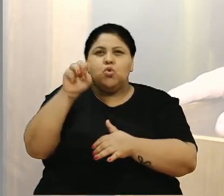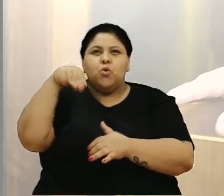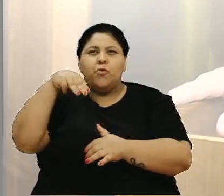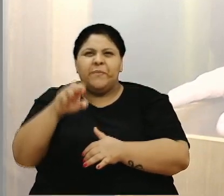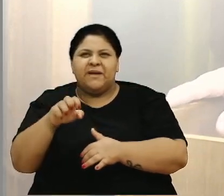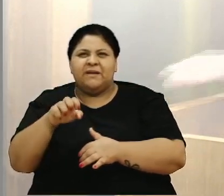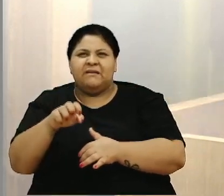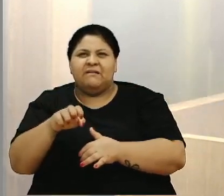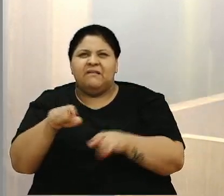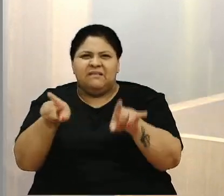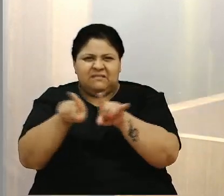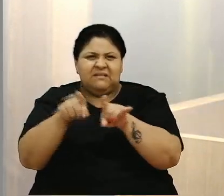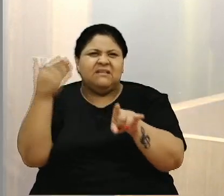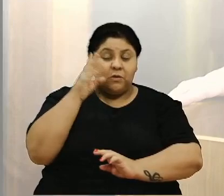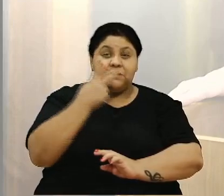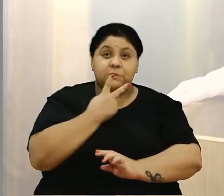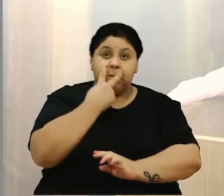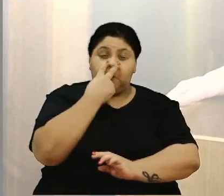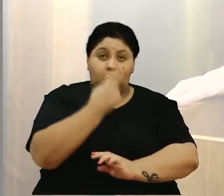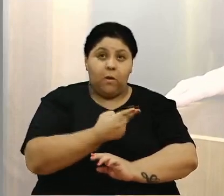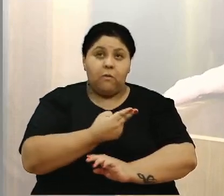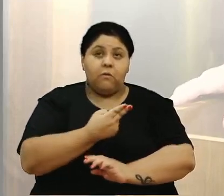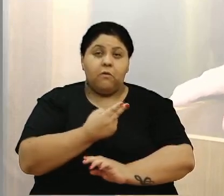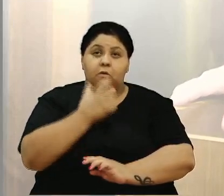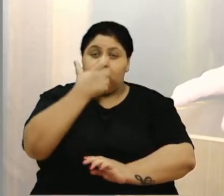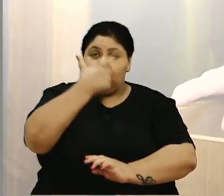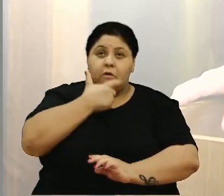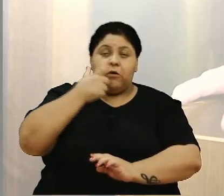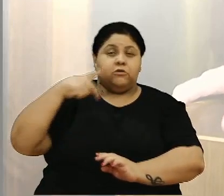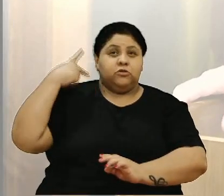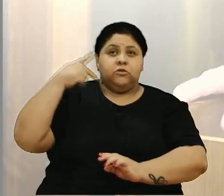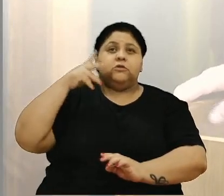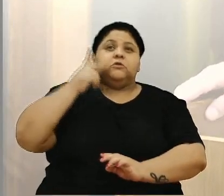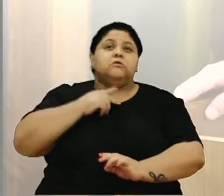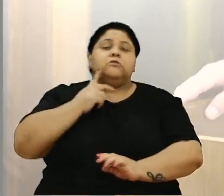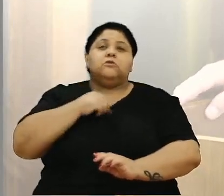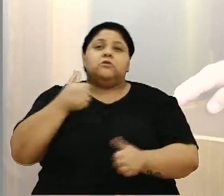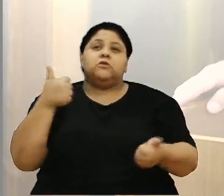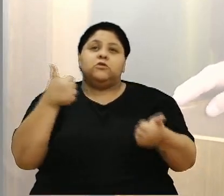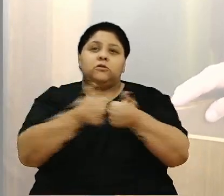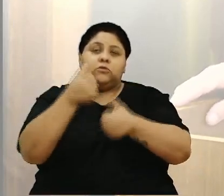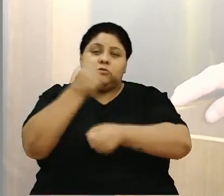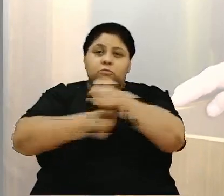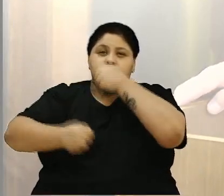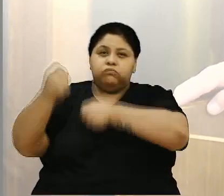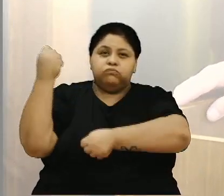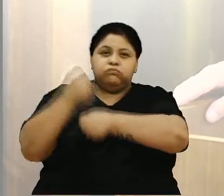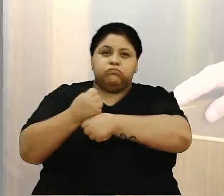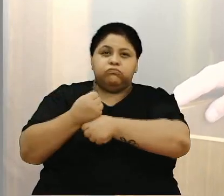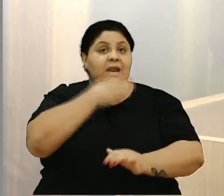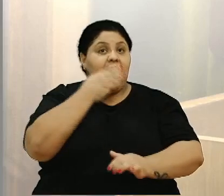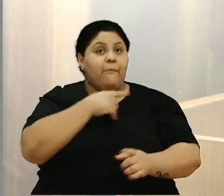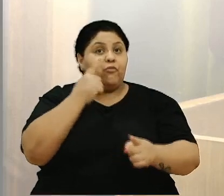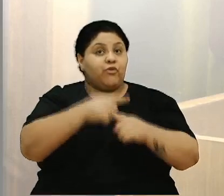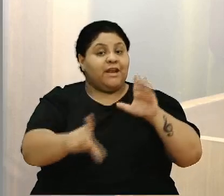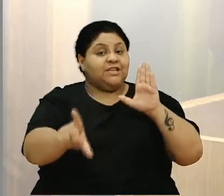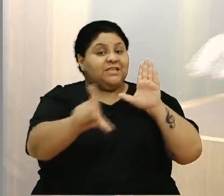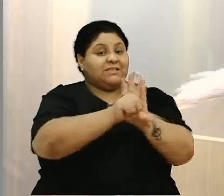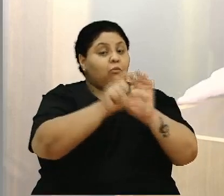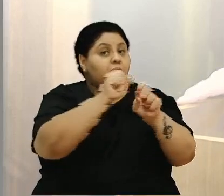prefeito Adiló fez um pronunciamento aqui na Câmara denunciando o descalabro e o risco de desastre ambiental na coleta de lixo na estação